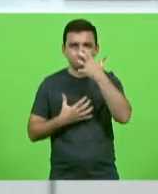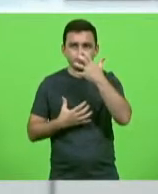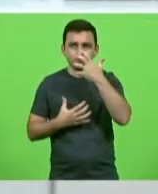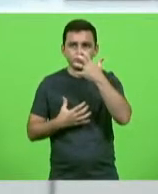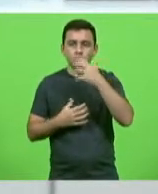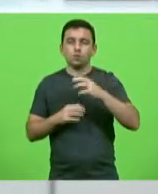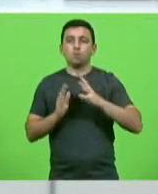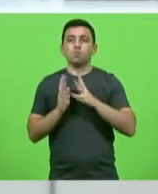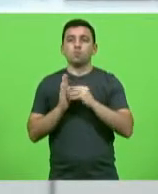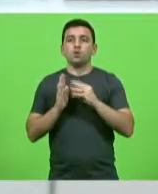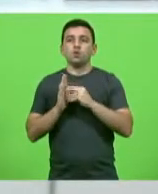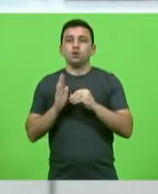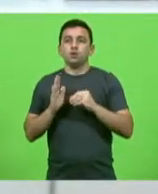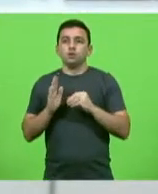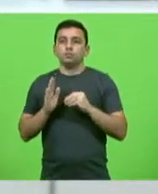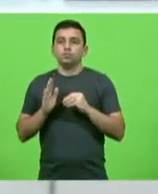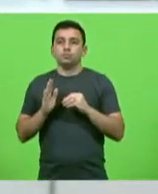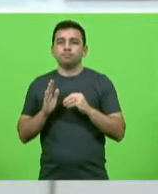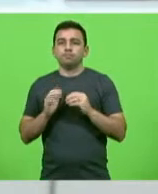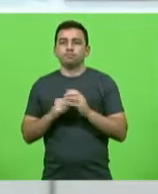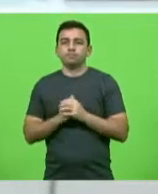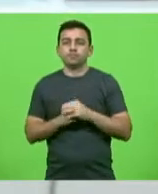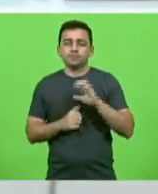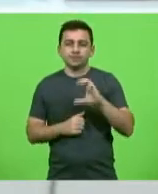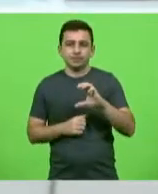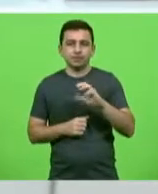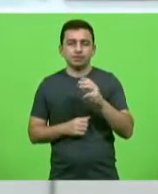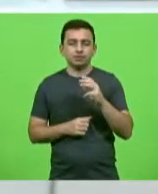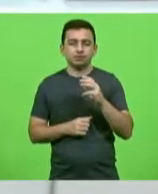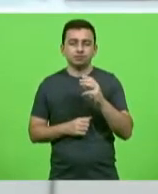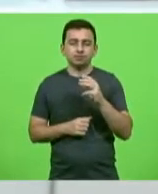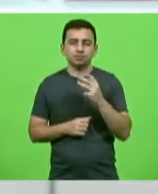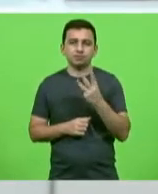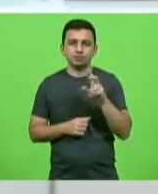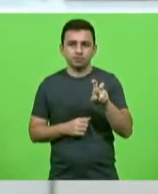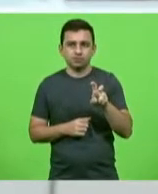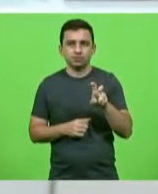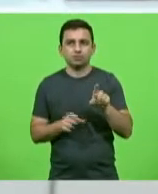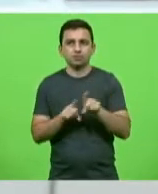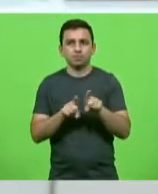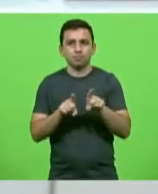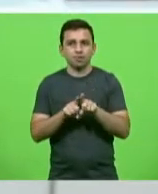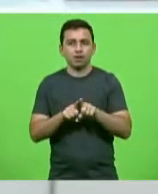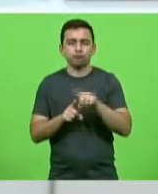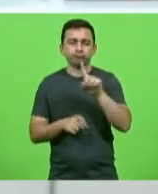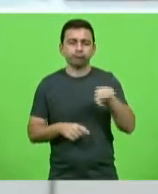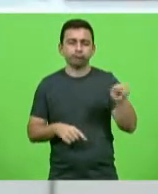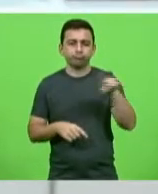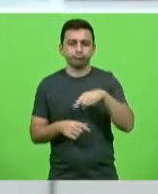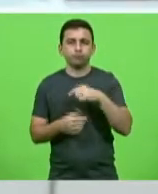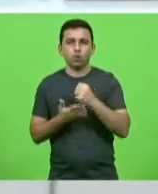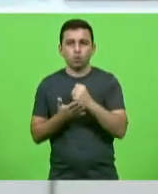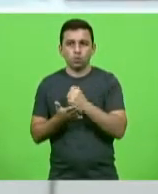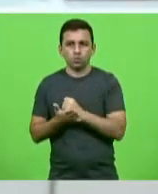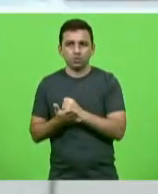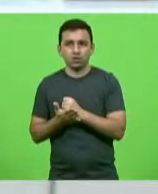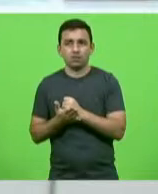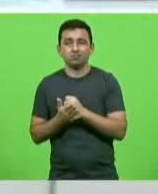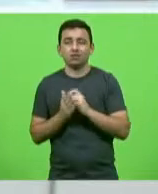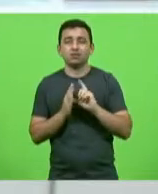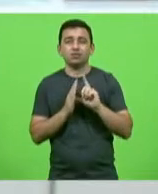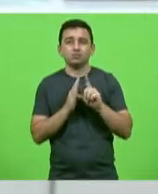modelo medicals e 35 e o rompimento contratual sucederam